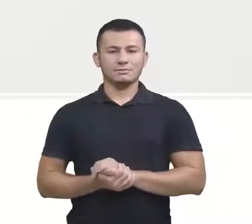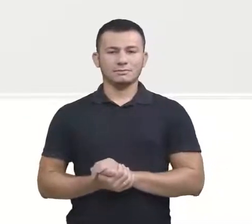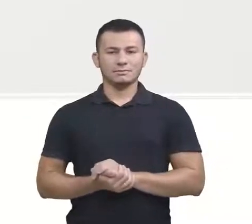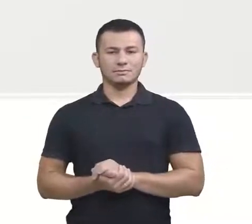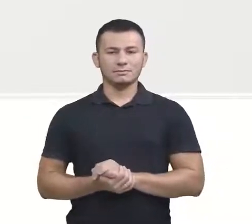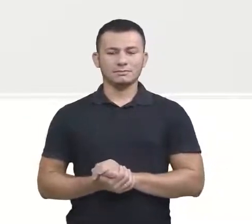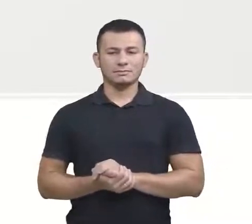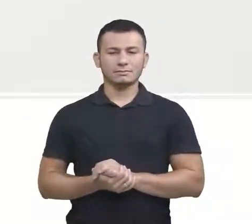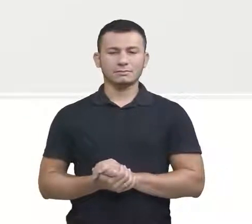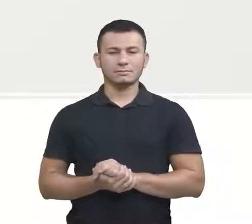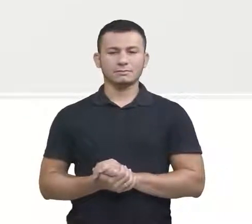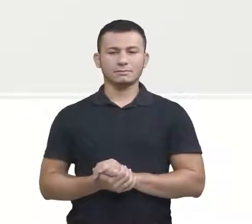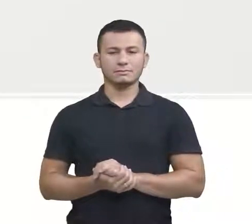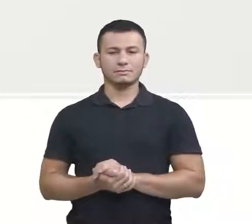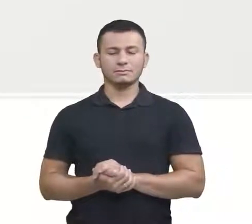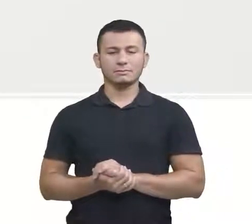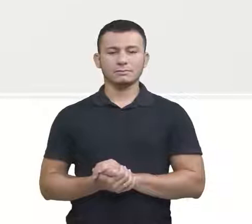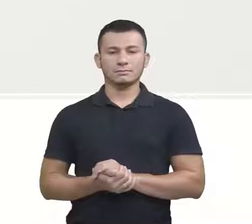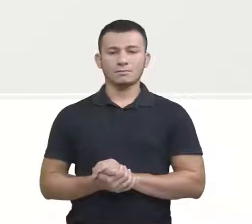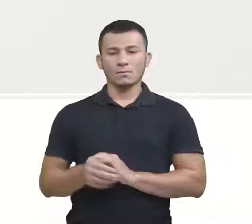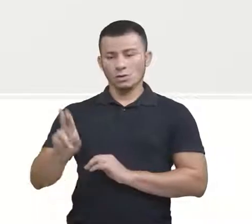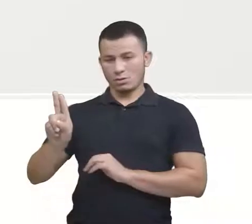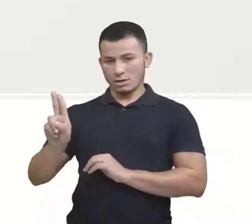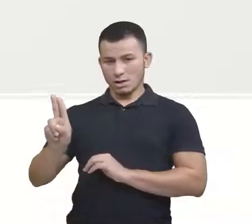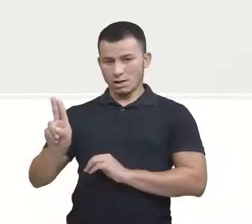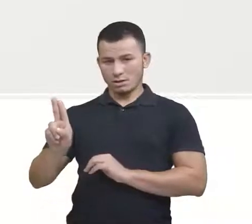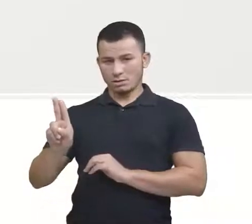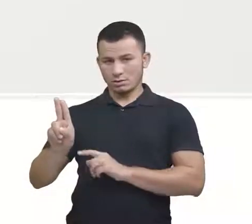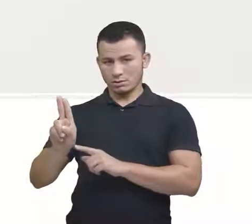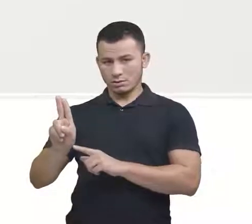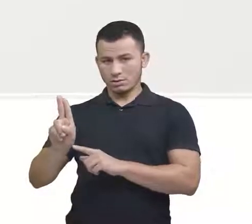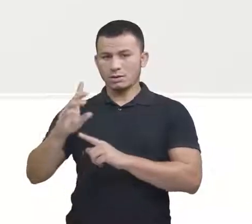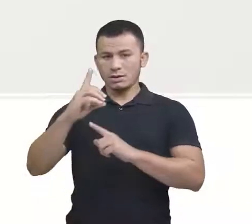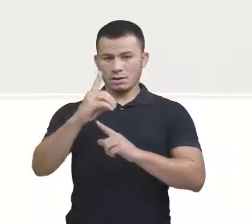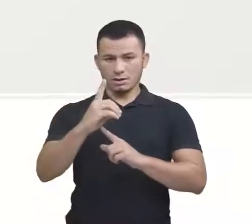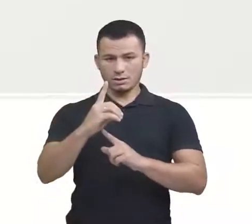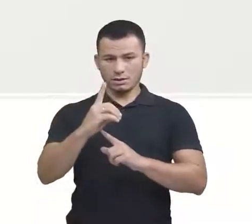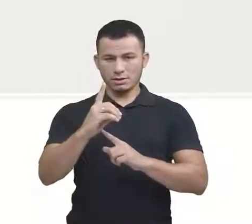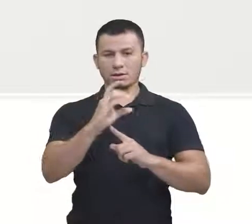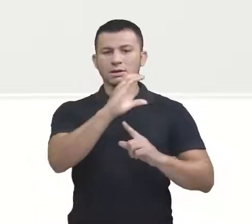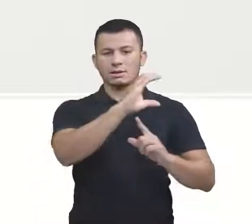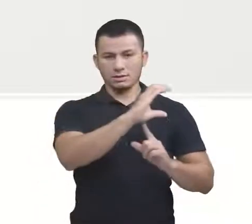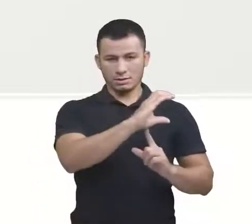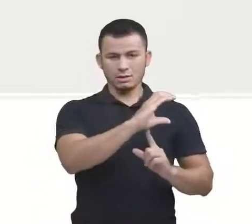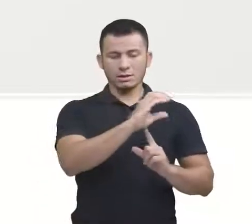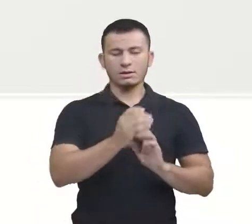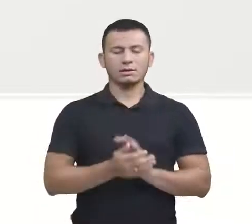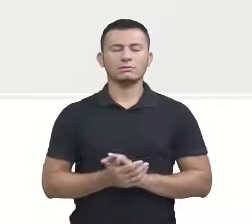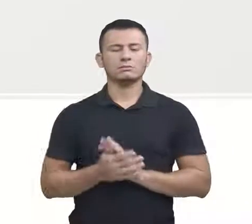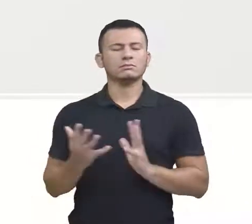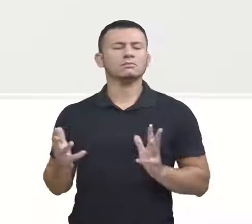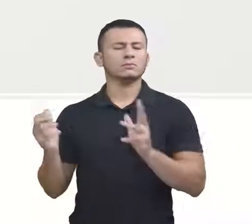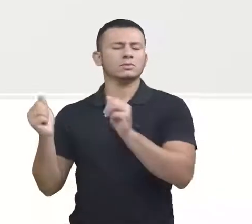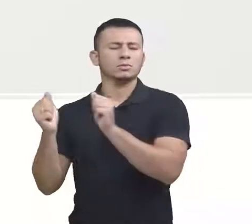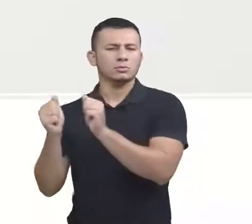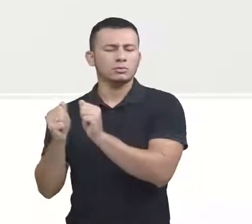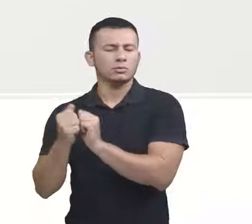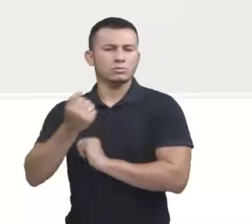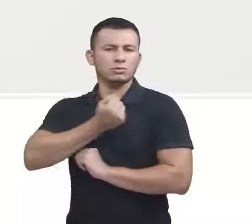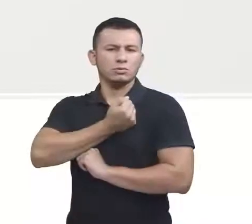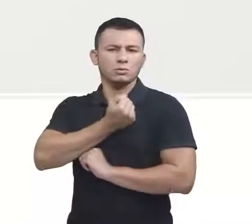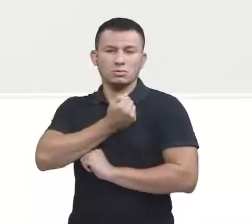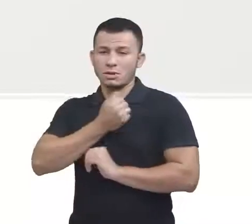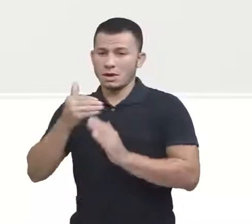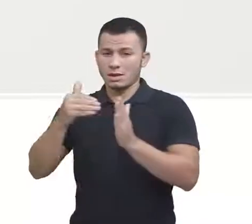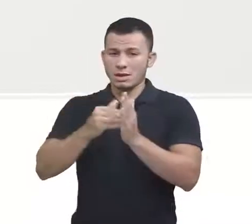a unidade dezena e centena compor números naturais até